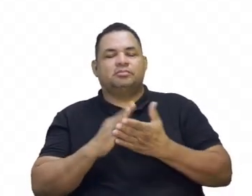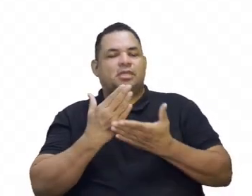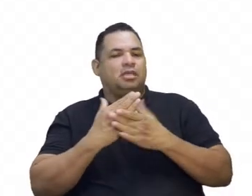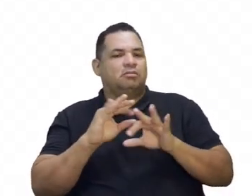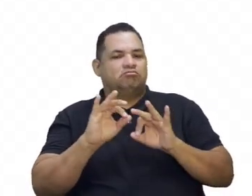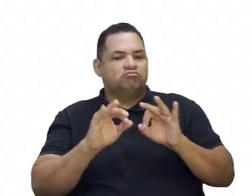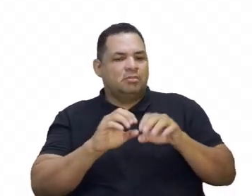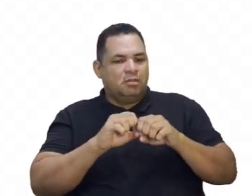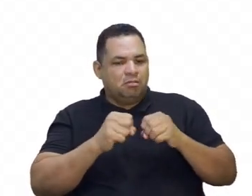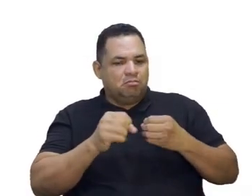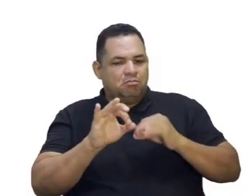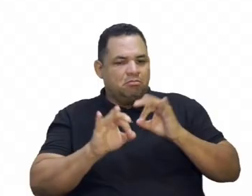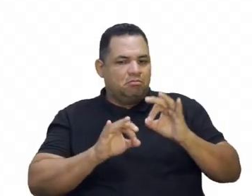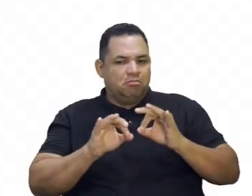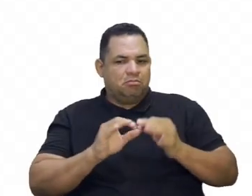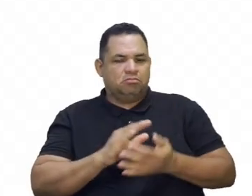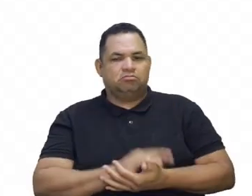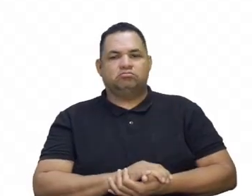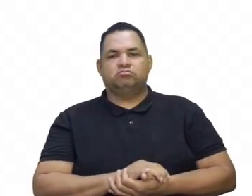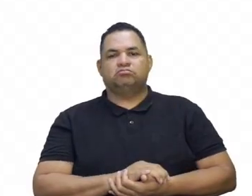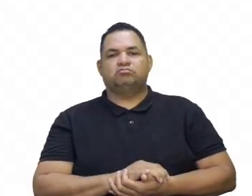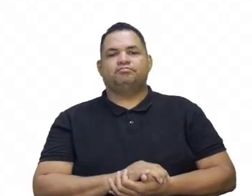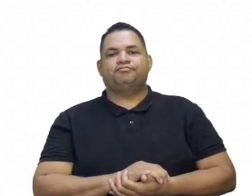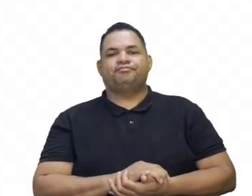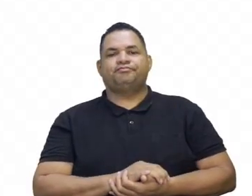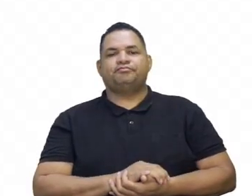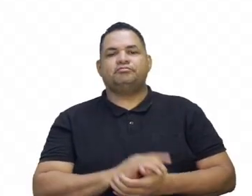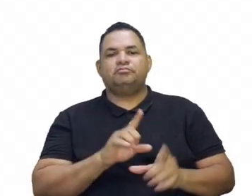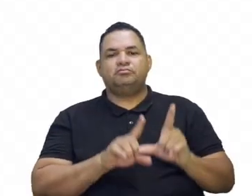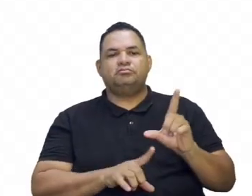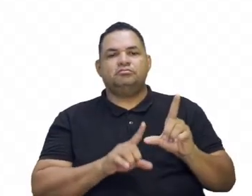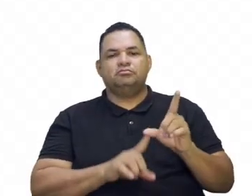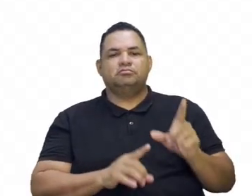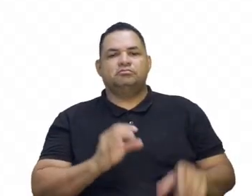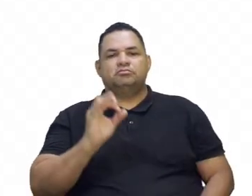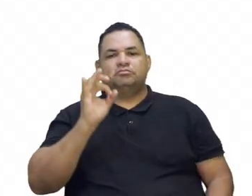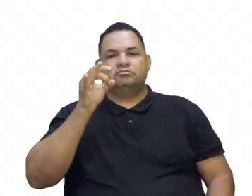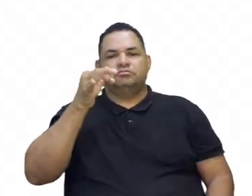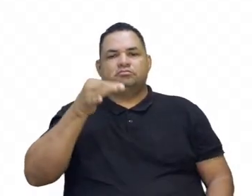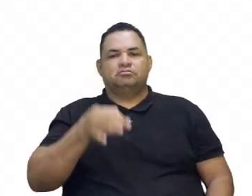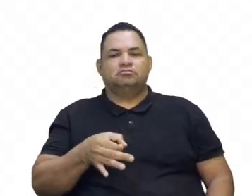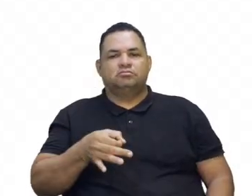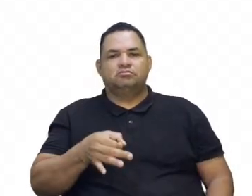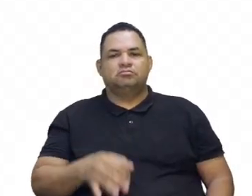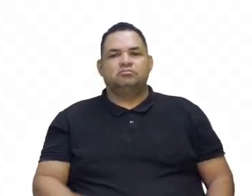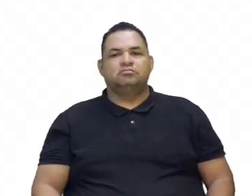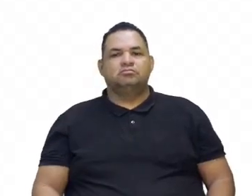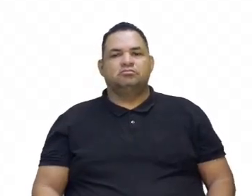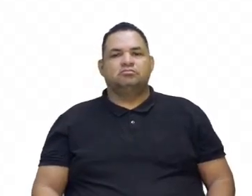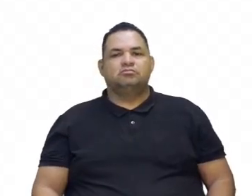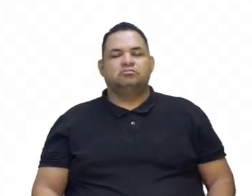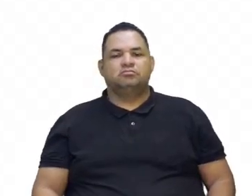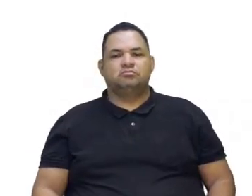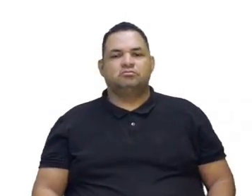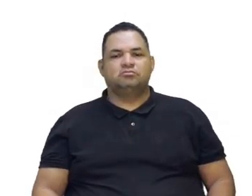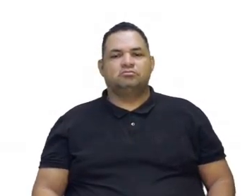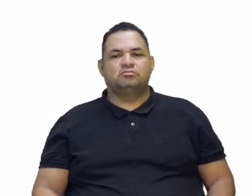destruído, ele nunca poderia ser quebrado. Então, a letra E é a afirmativa correta para a nossa questão